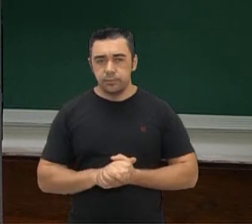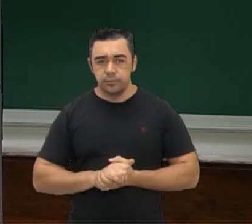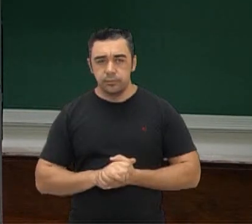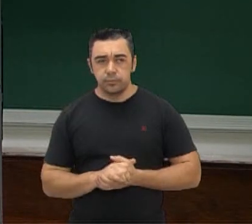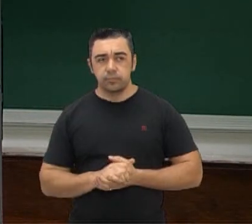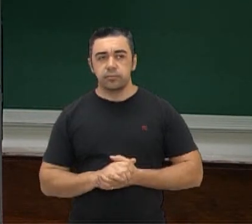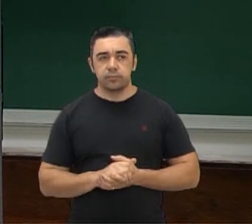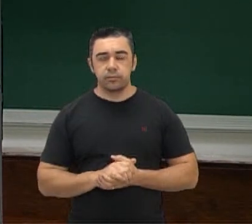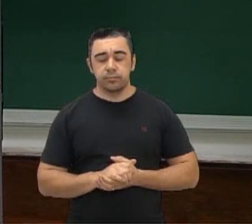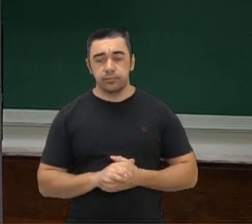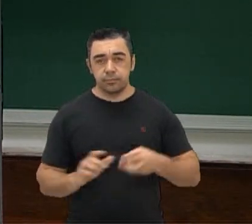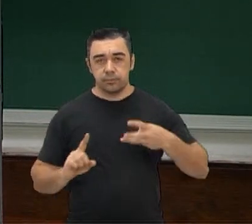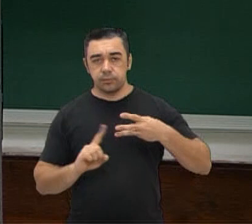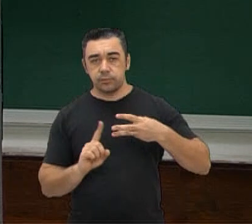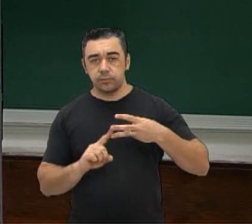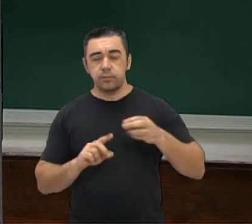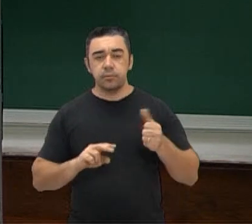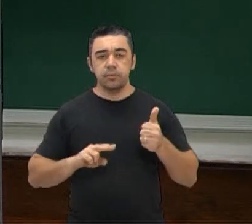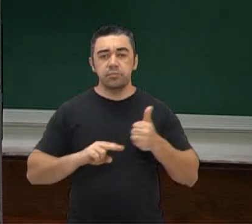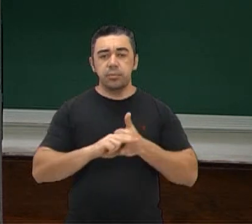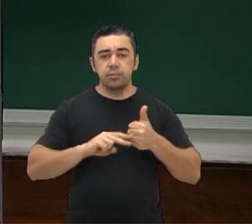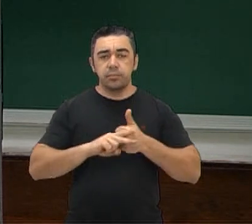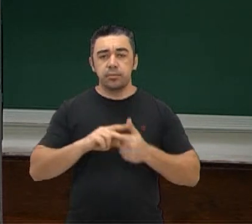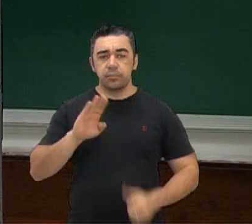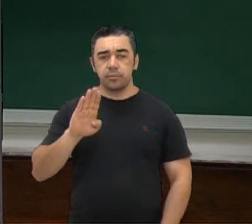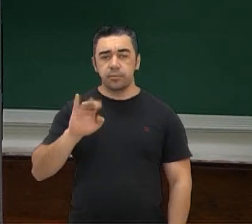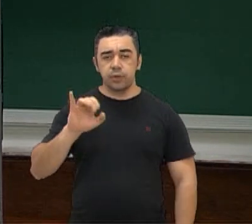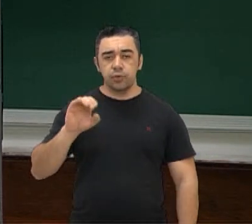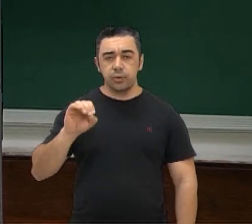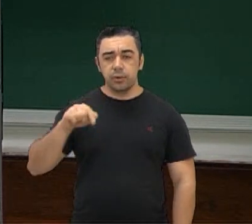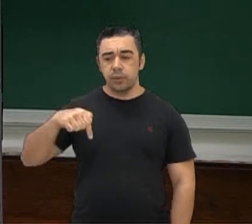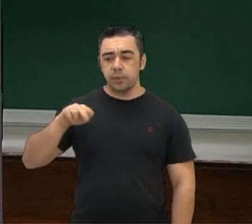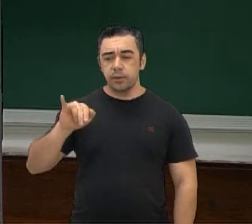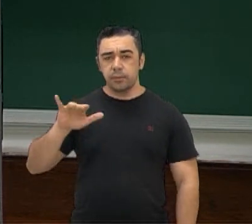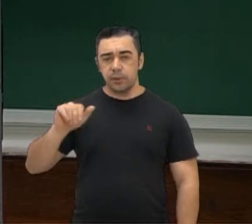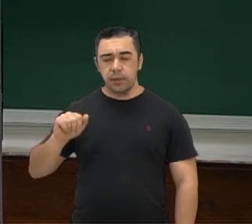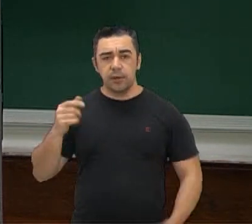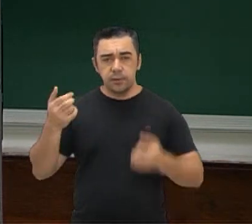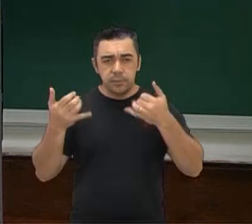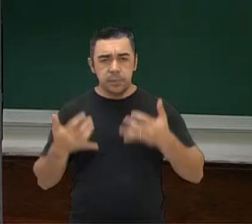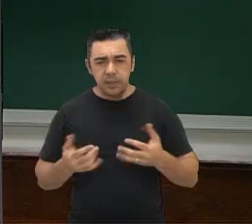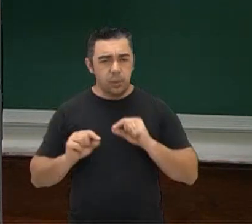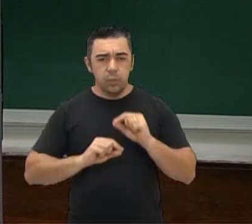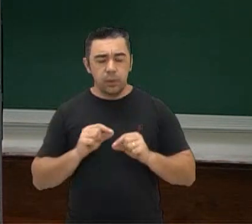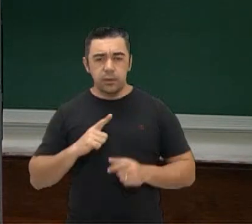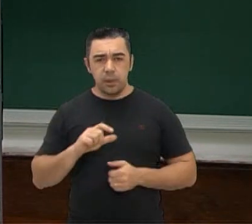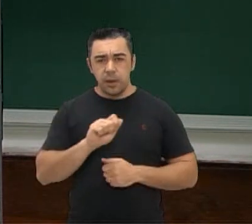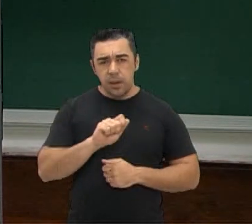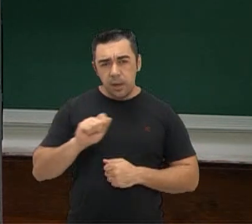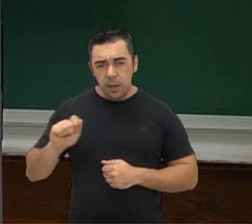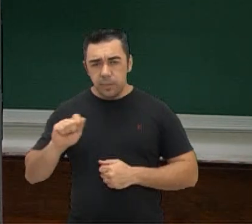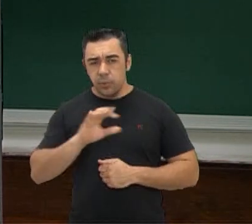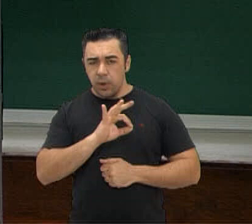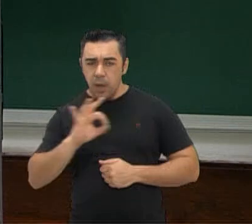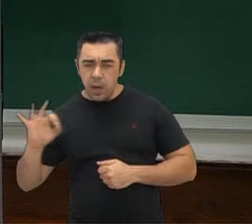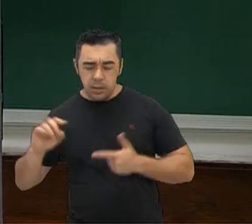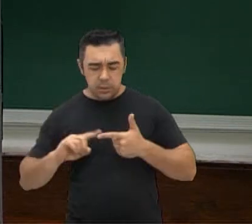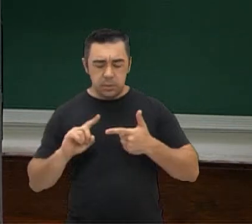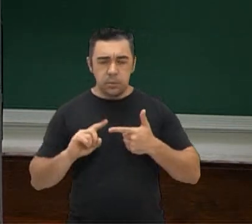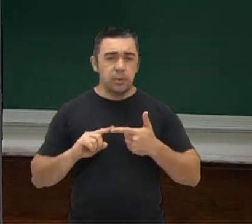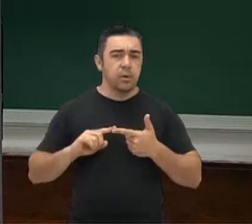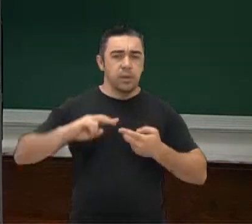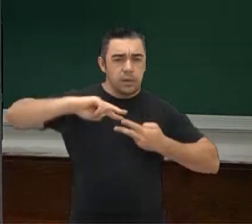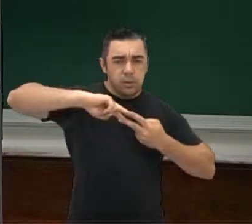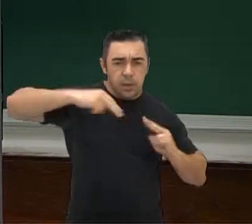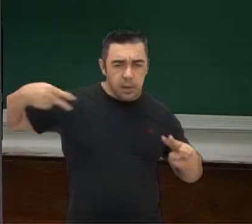que é a parte que envolve os aminoácidos, as proteínas, o DNA, o RNA, tudo isso é evidência bioquímica, né, que